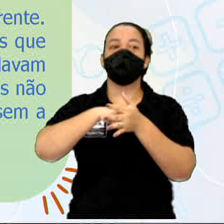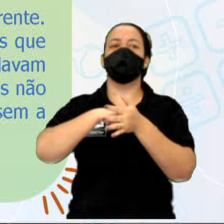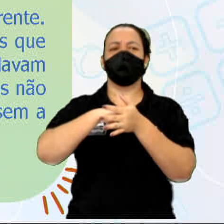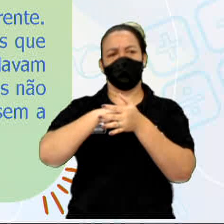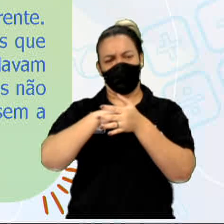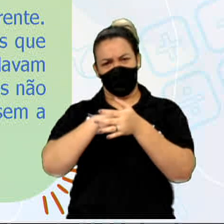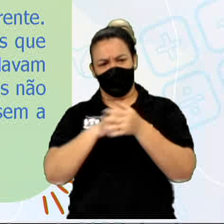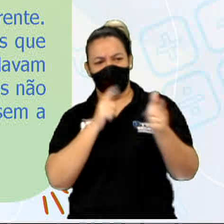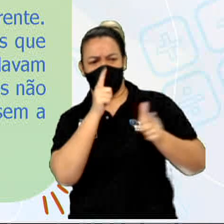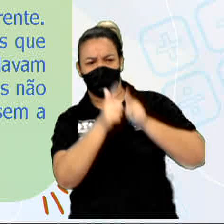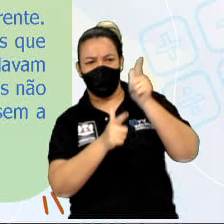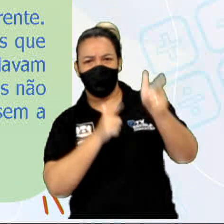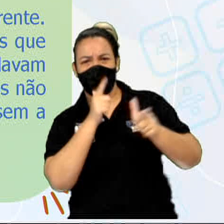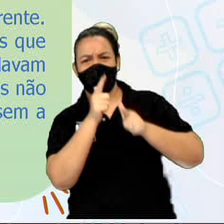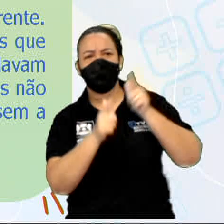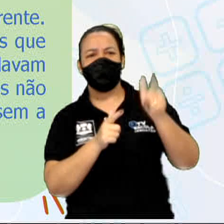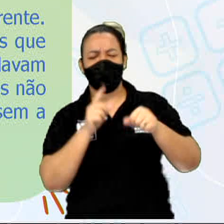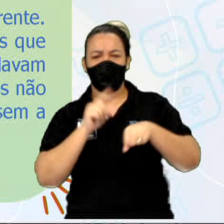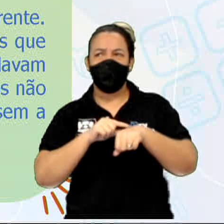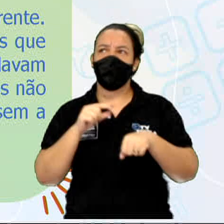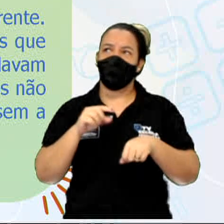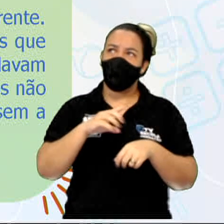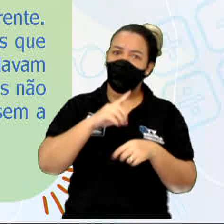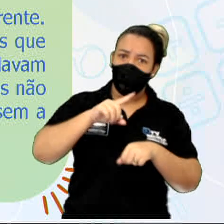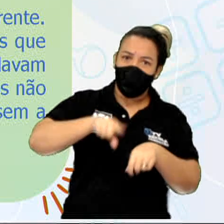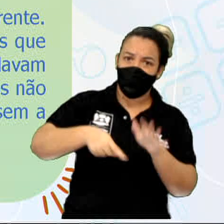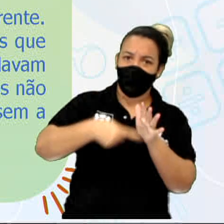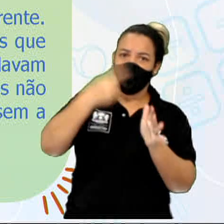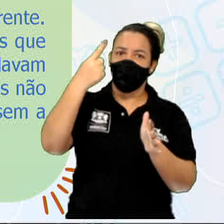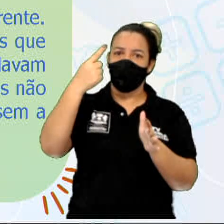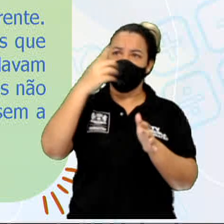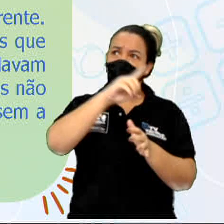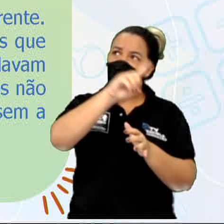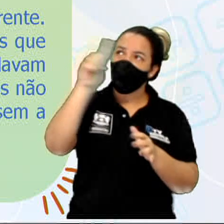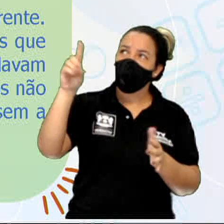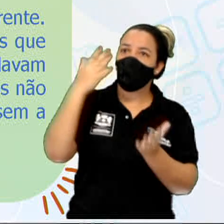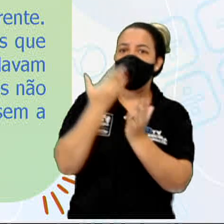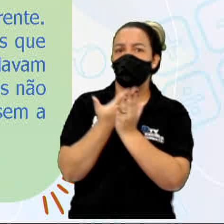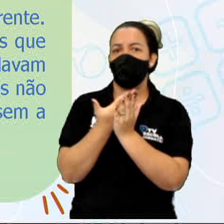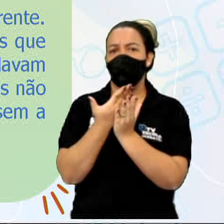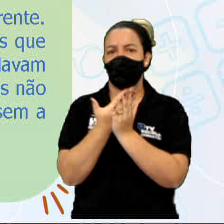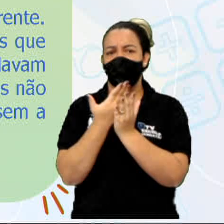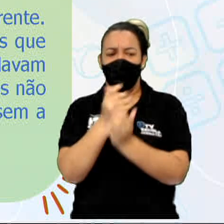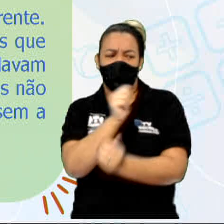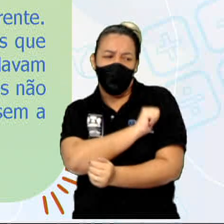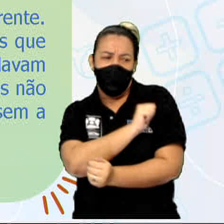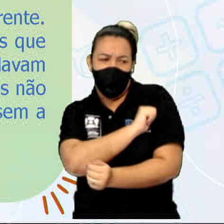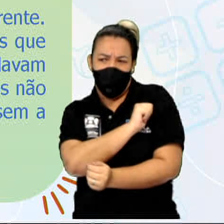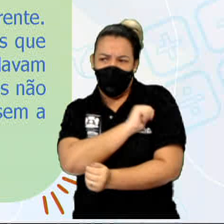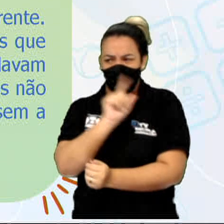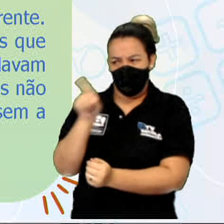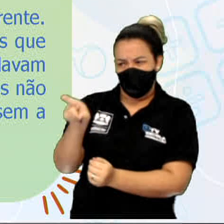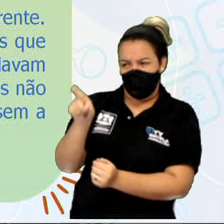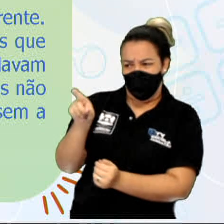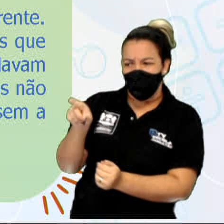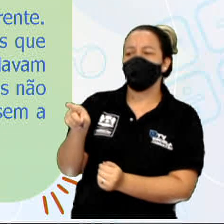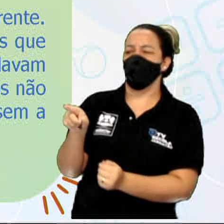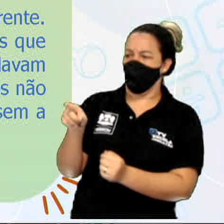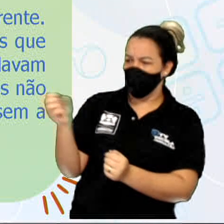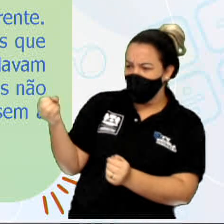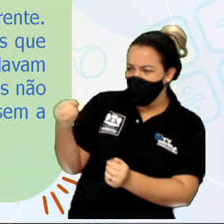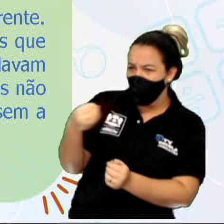instantâneo. No primeiro dia de aula, o aluno novo já estava sendo chamado de gaúcho, porque era